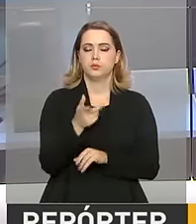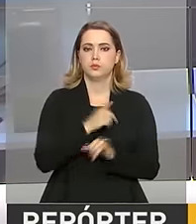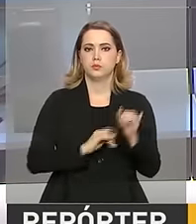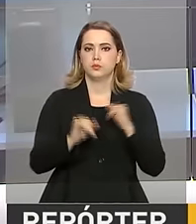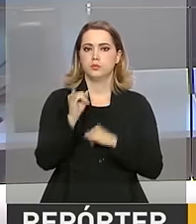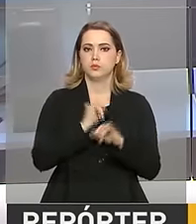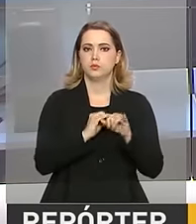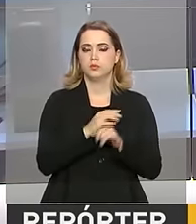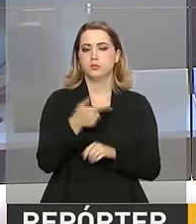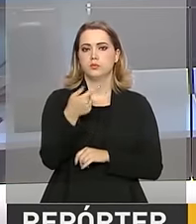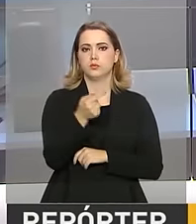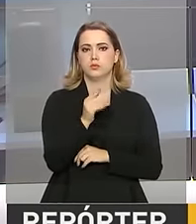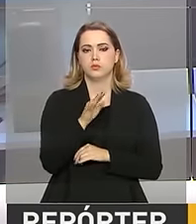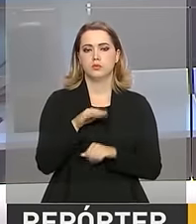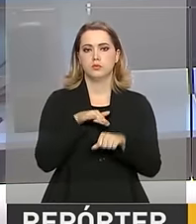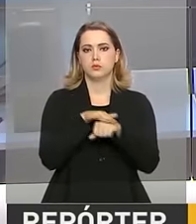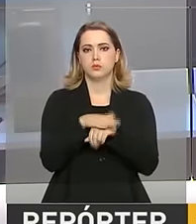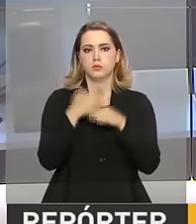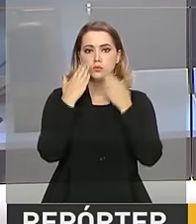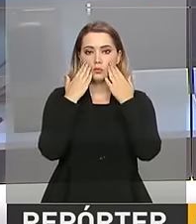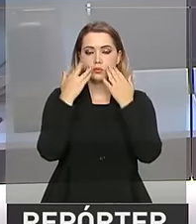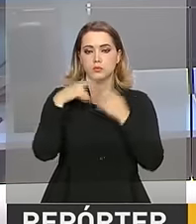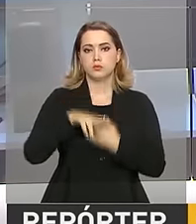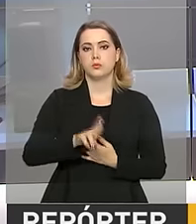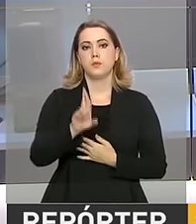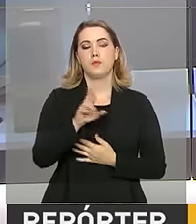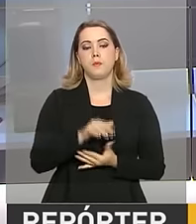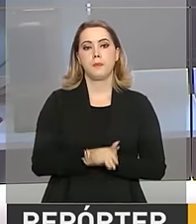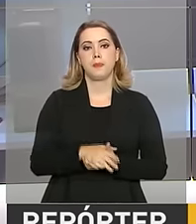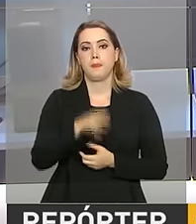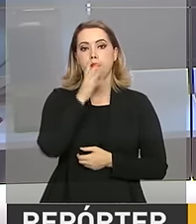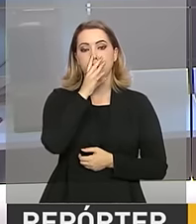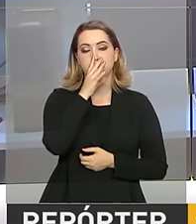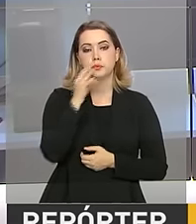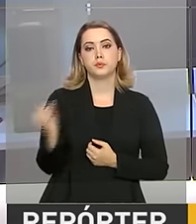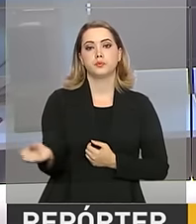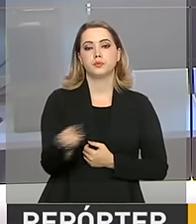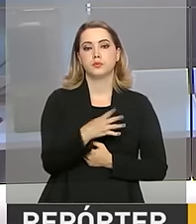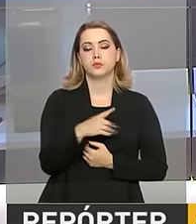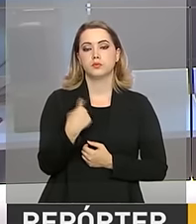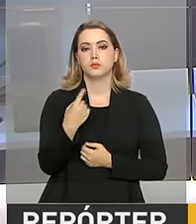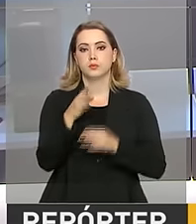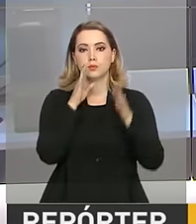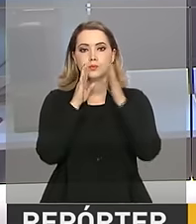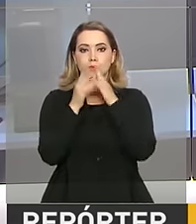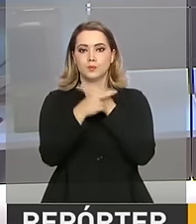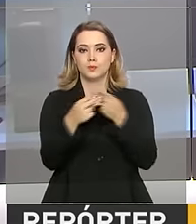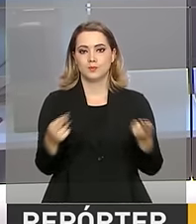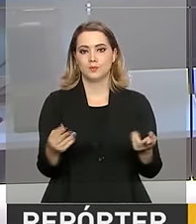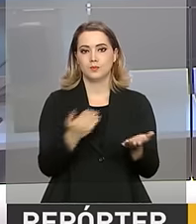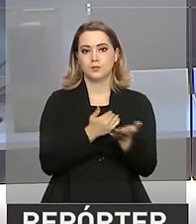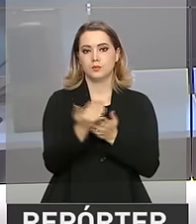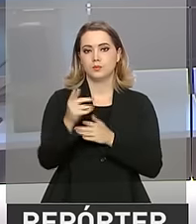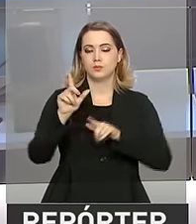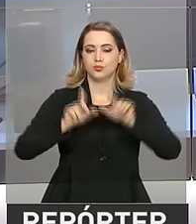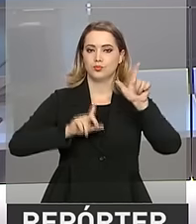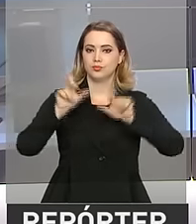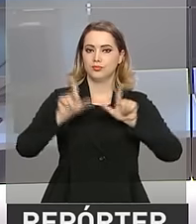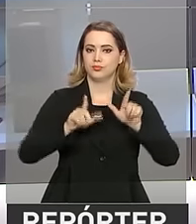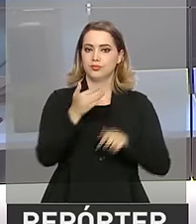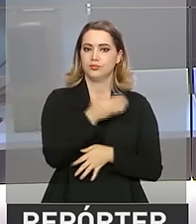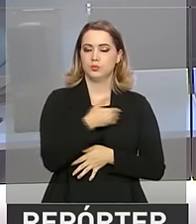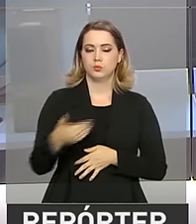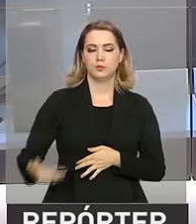informações ou às 7 da noite na próxima edição do repórter n BR acompanha as novidades também Pelas nossas redes sociais Continue com a gente